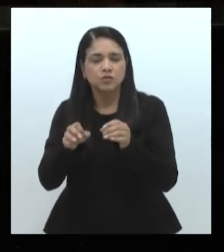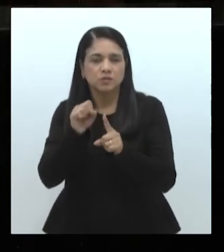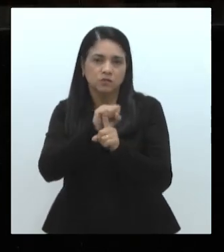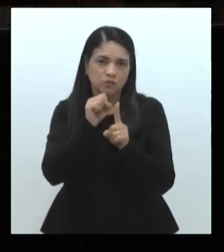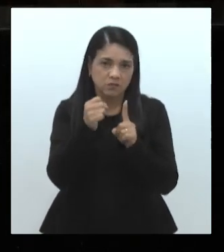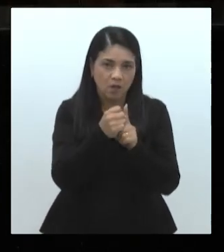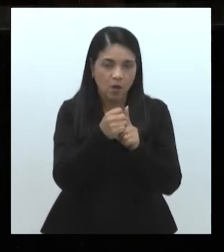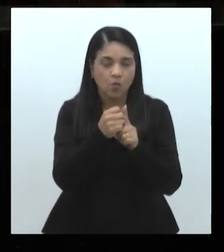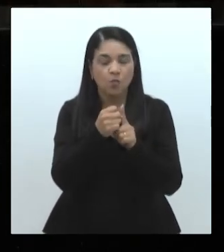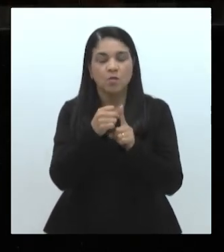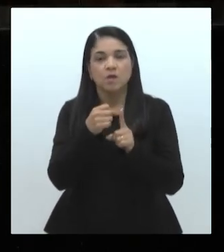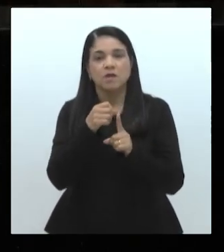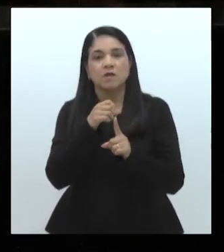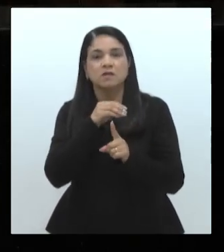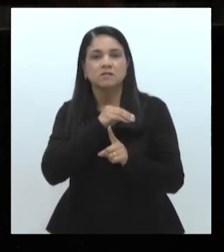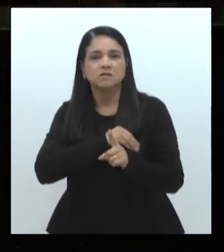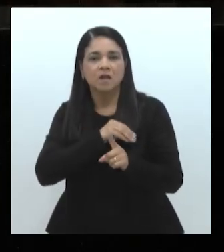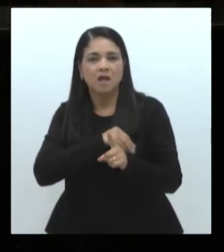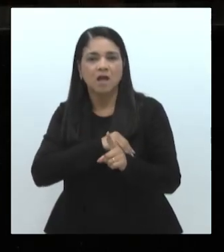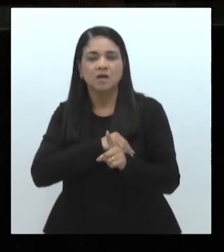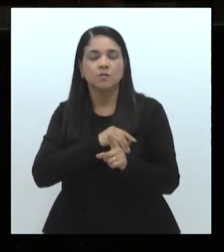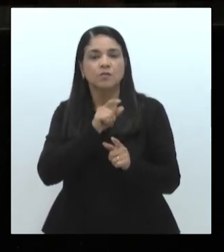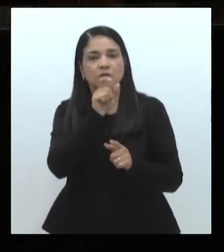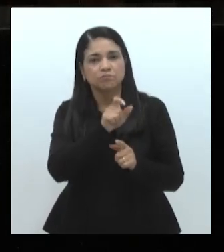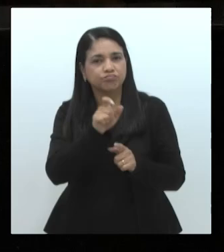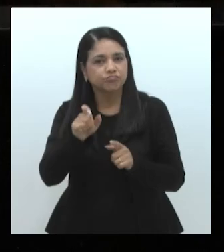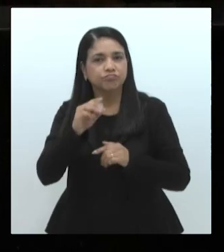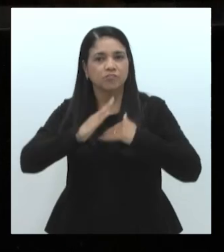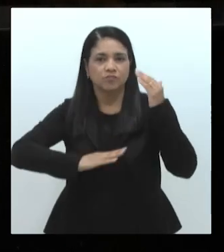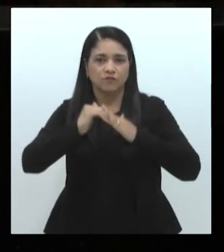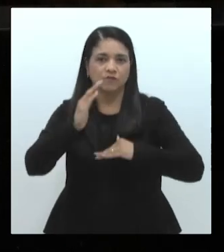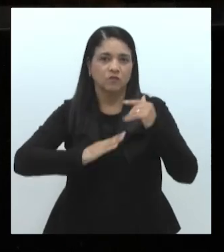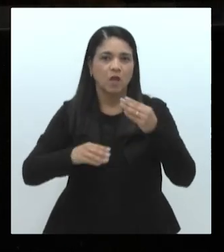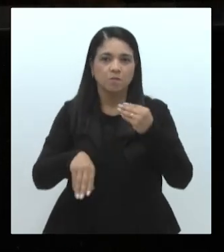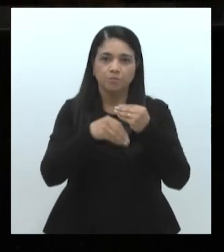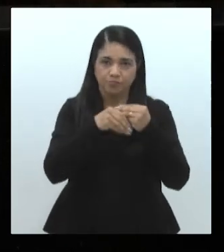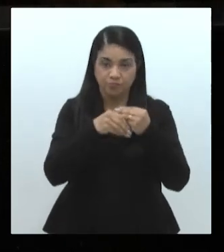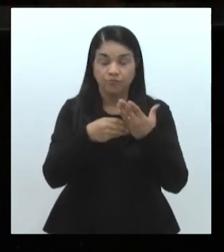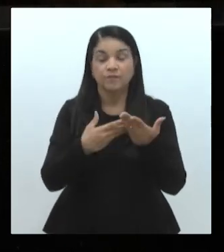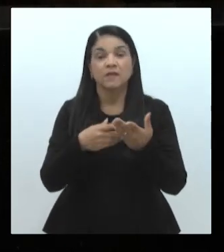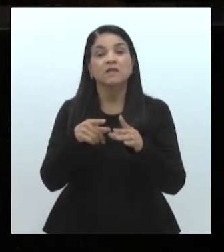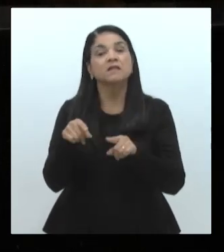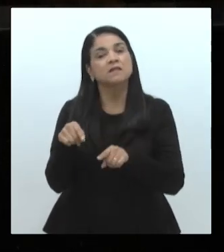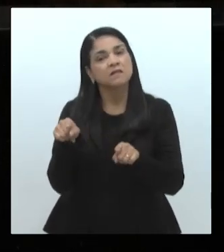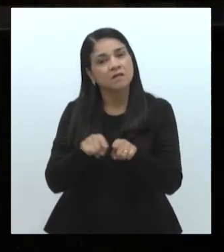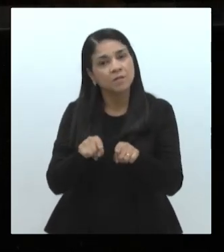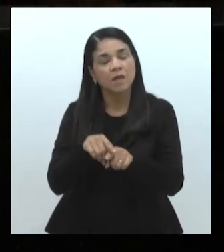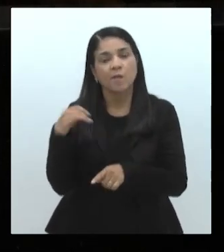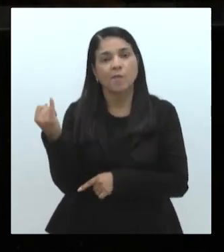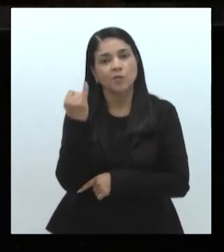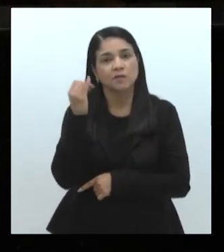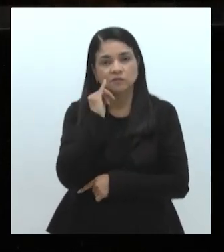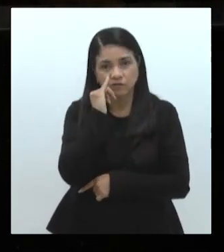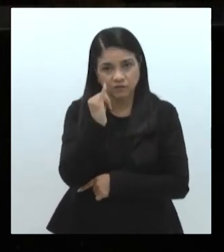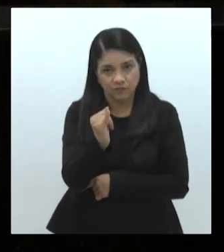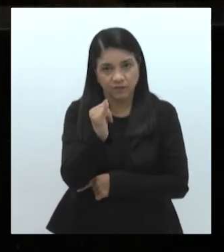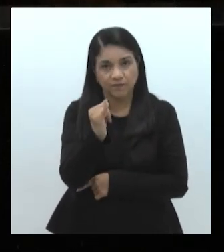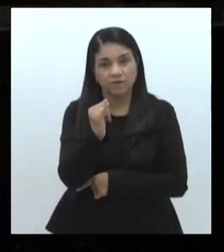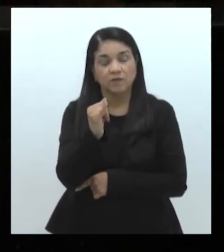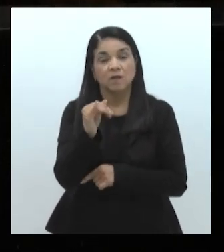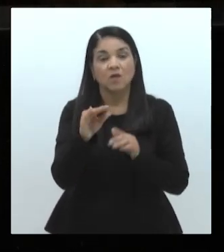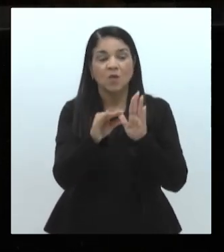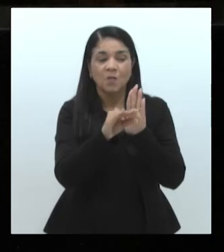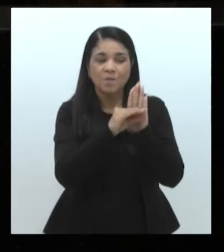e estabilidade a esses e essas profissionais. Mas é importante dizer aqui que, mesmo sendo uma